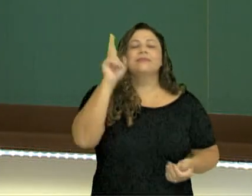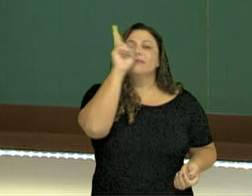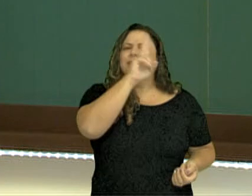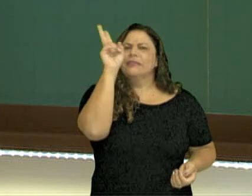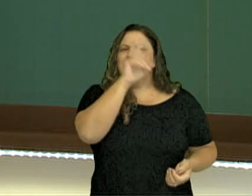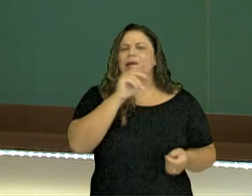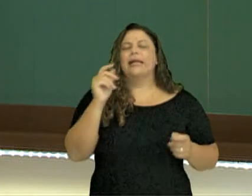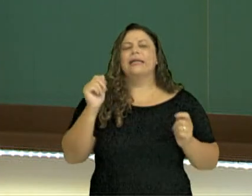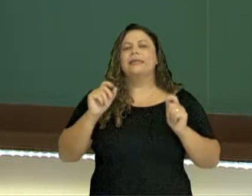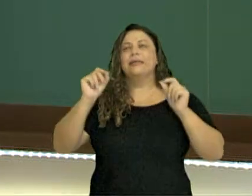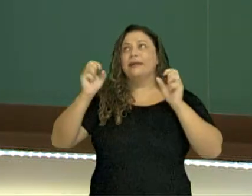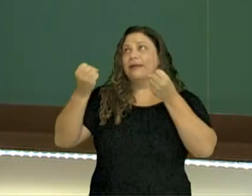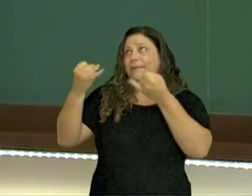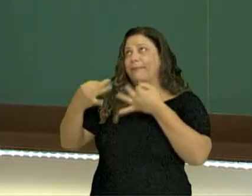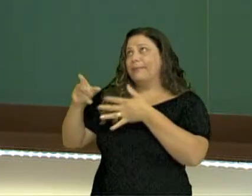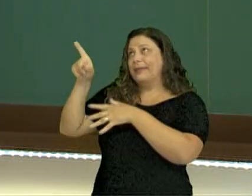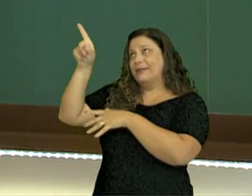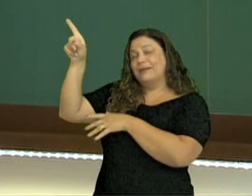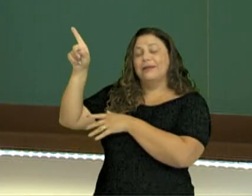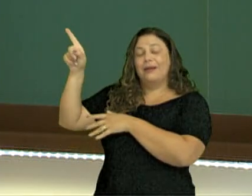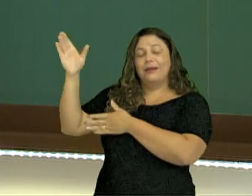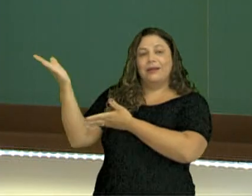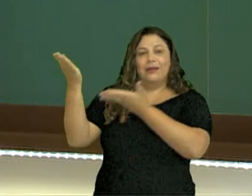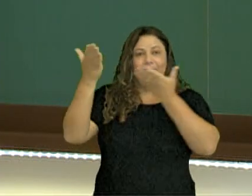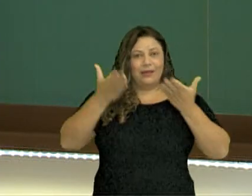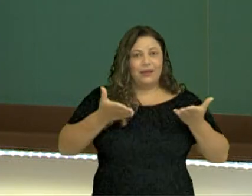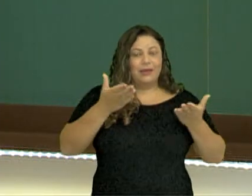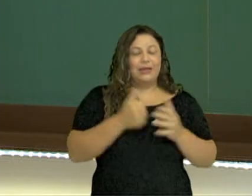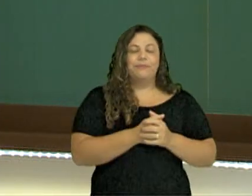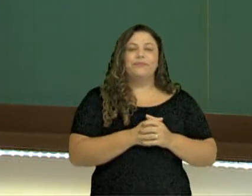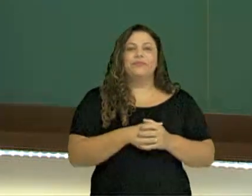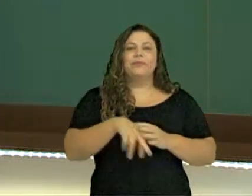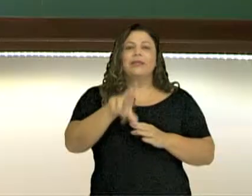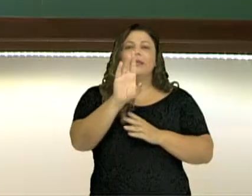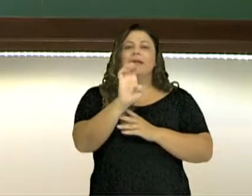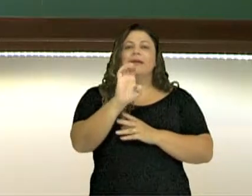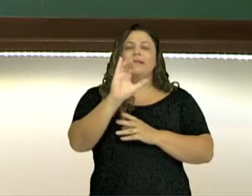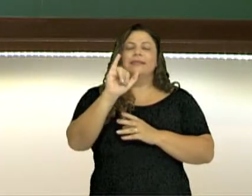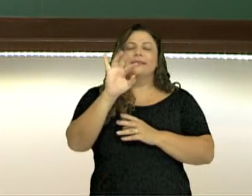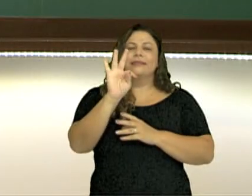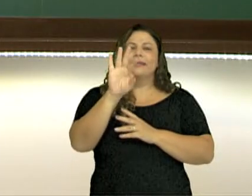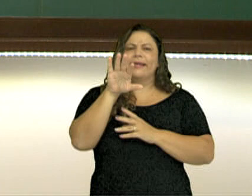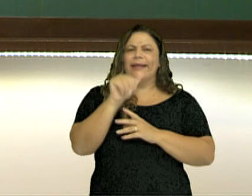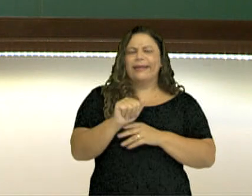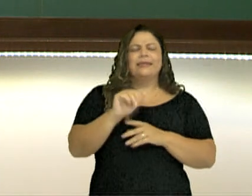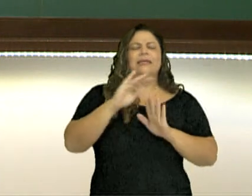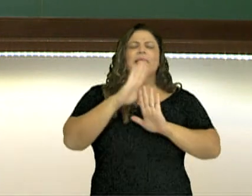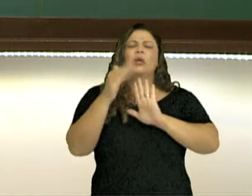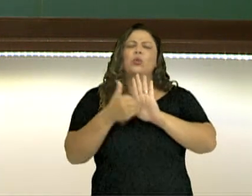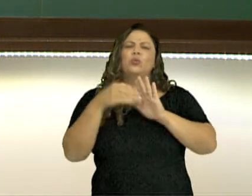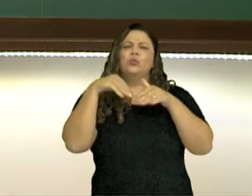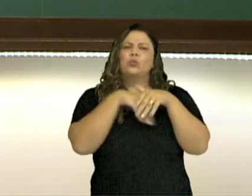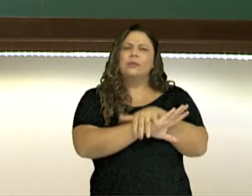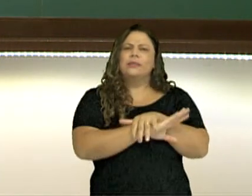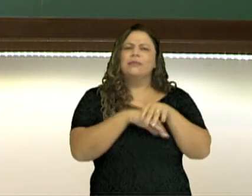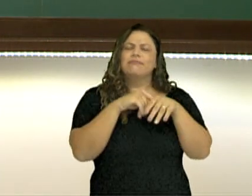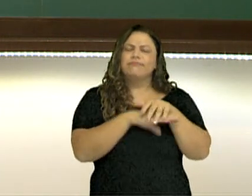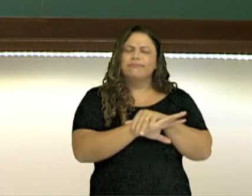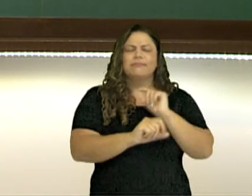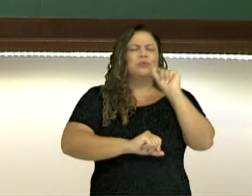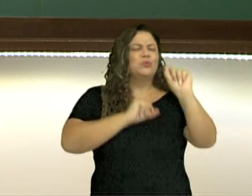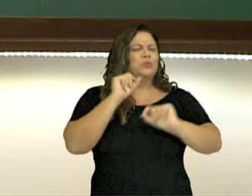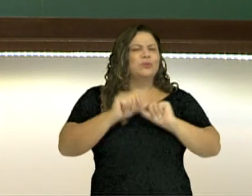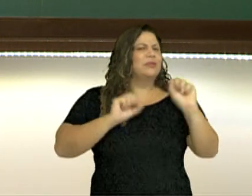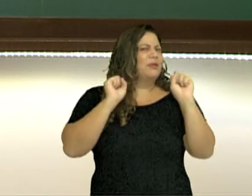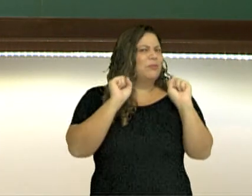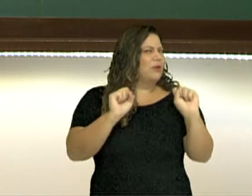A receita é tudo aquilo que entra para a gente, né? Por exemplo, o que pode ser receita? Por exemplo, quando a gente